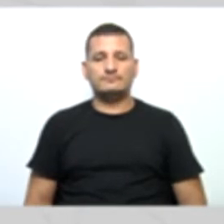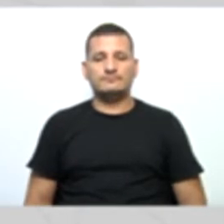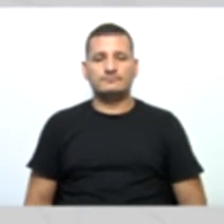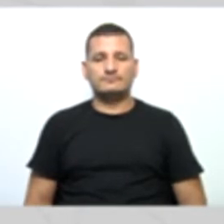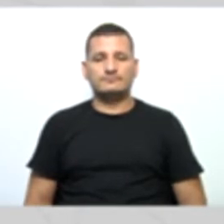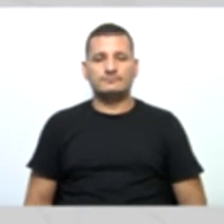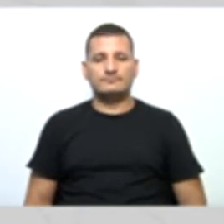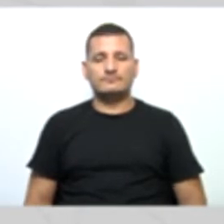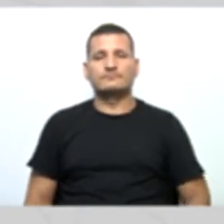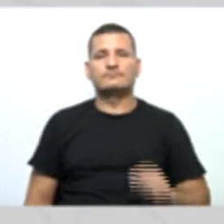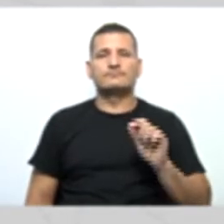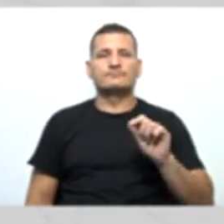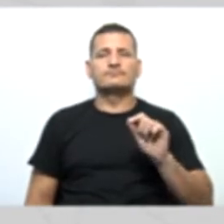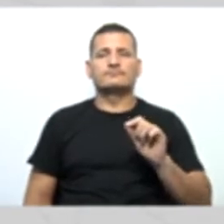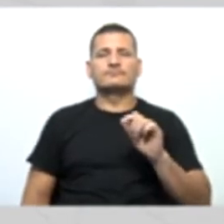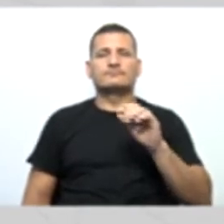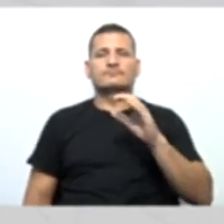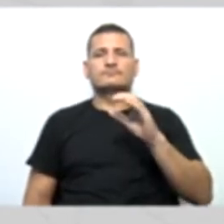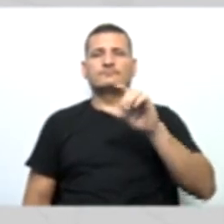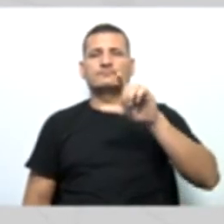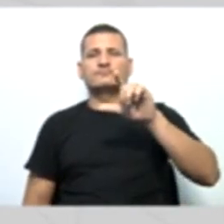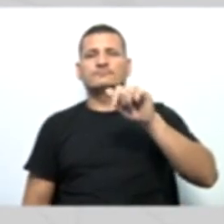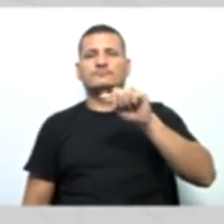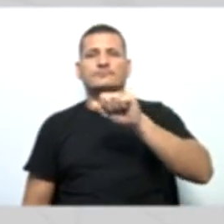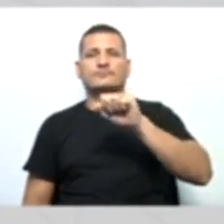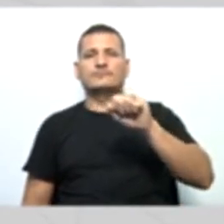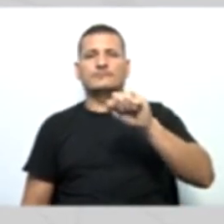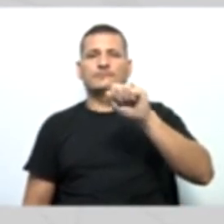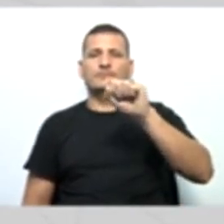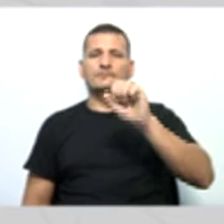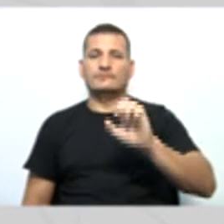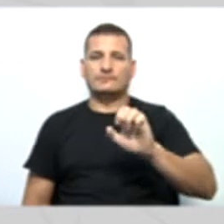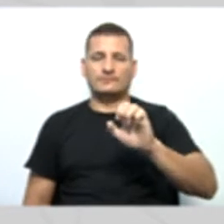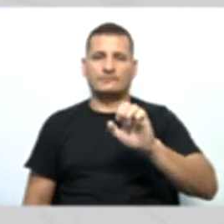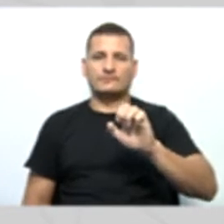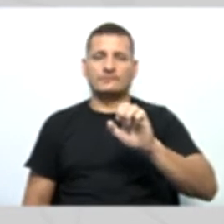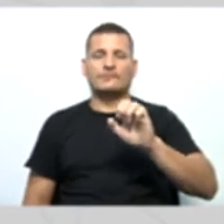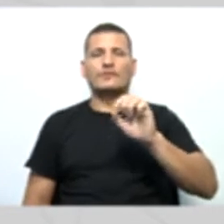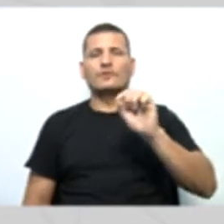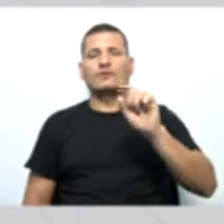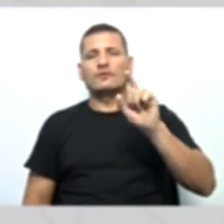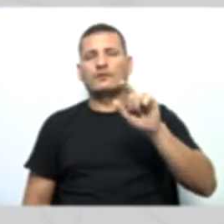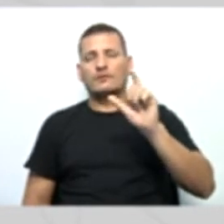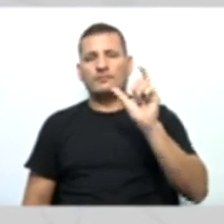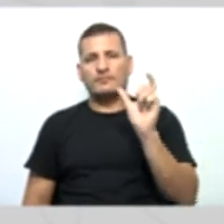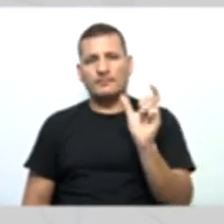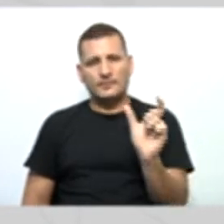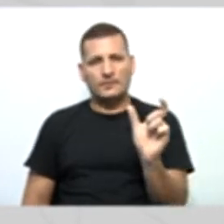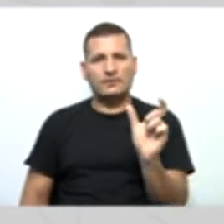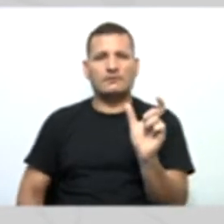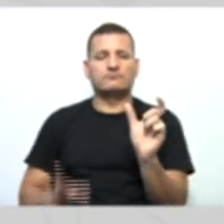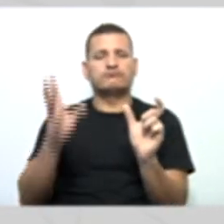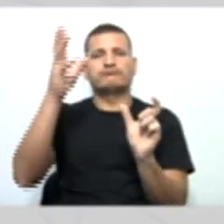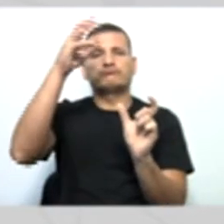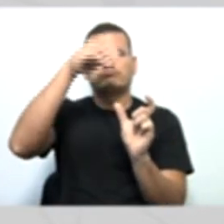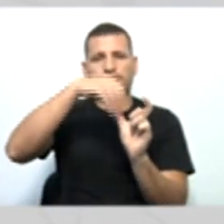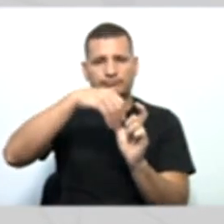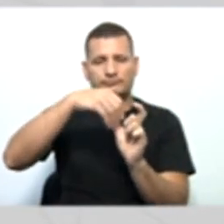a classe é um repositório para comportamento associado a objetos. Classes são organizadas em